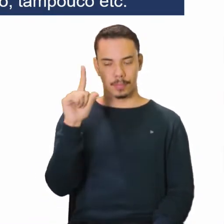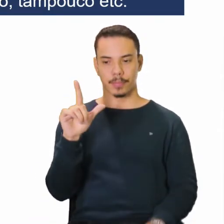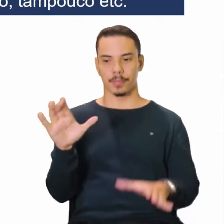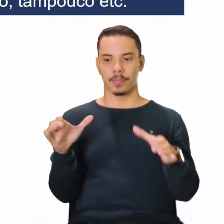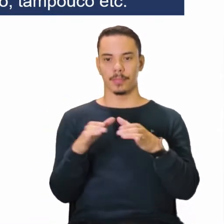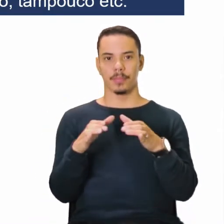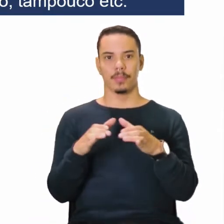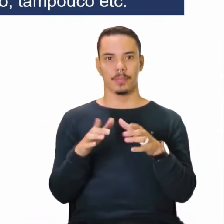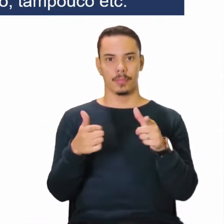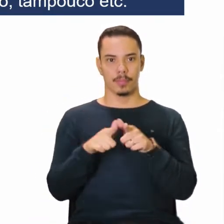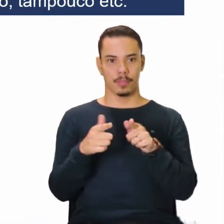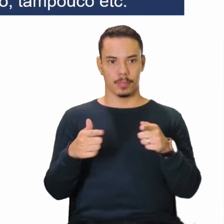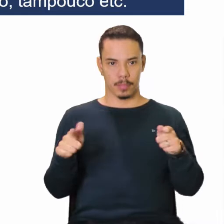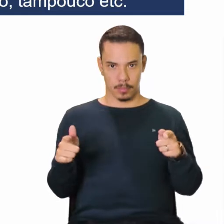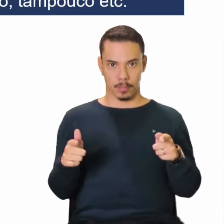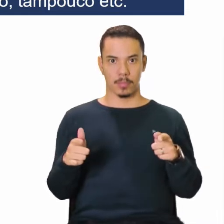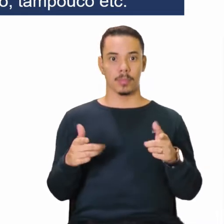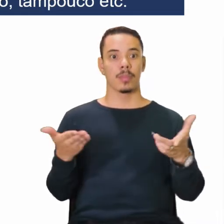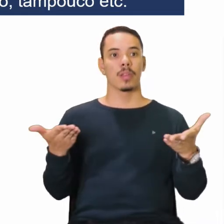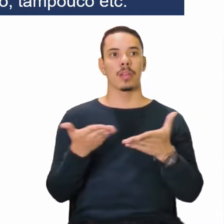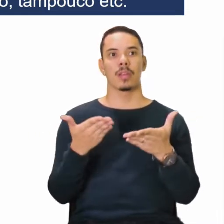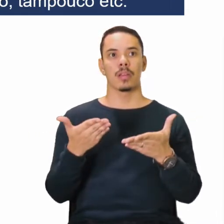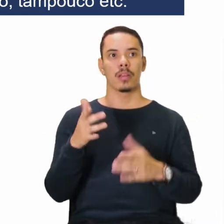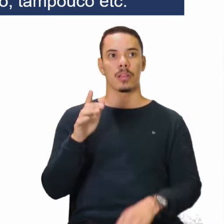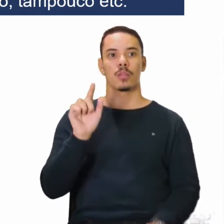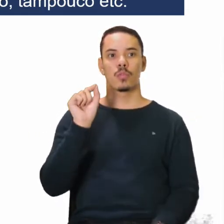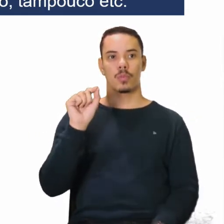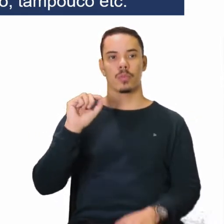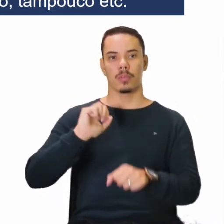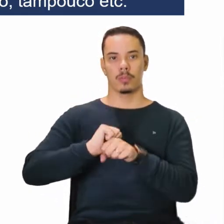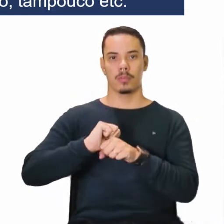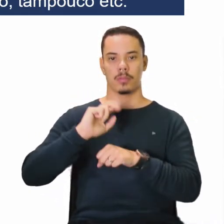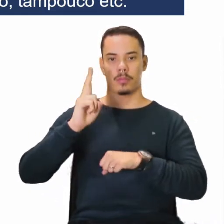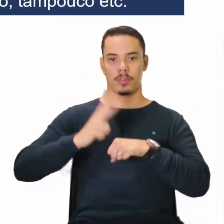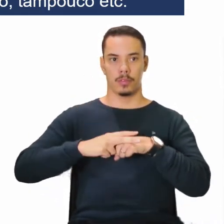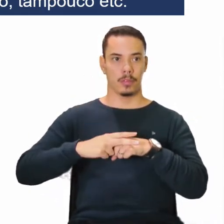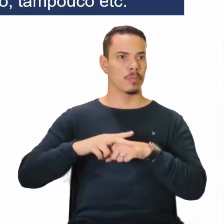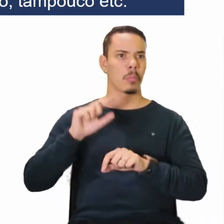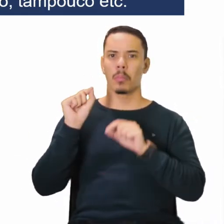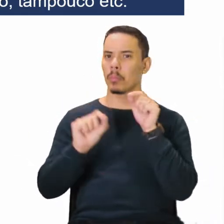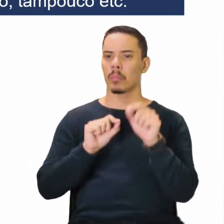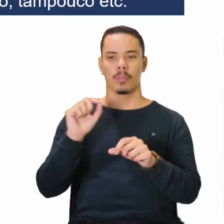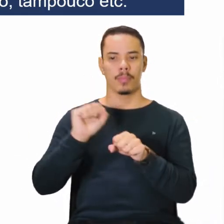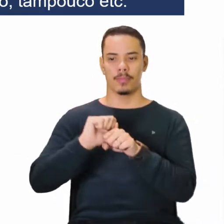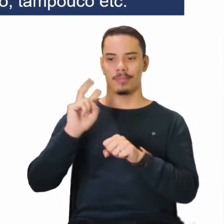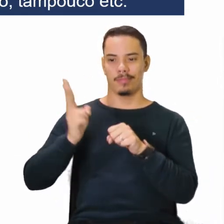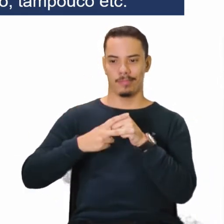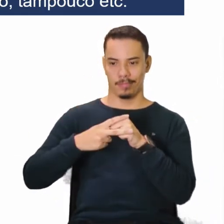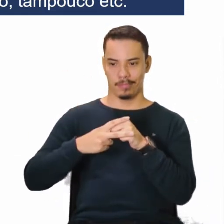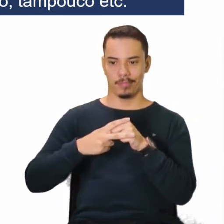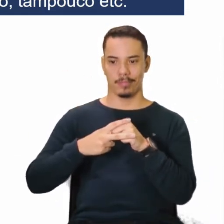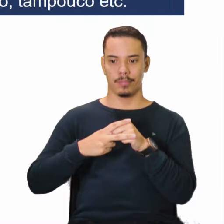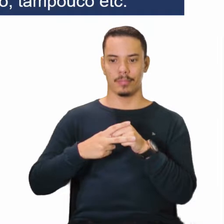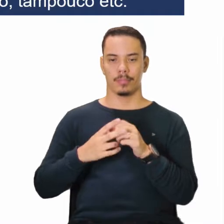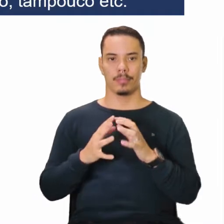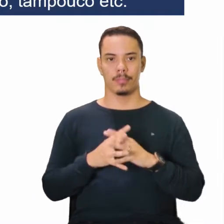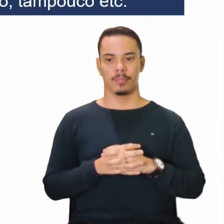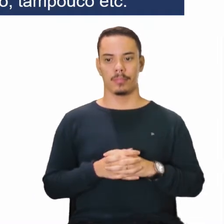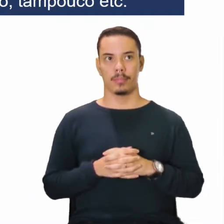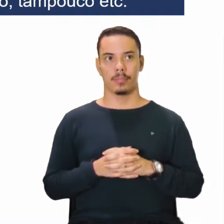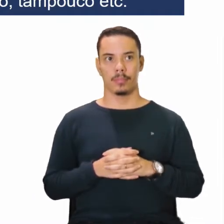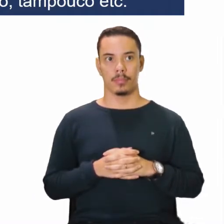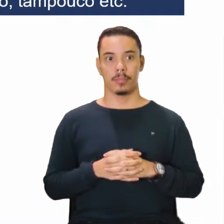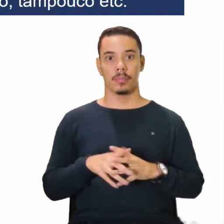classe gramatical. Chegando agora o advérbio. O que é o advérbio? Vamos ao conceito. É